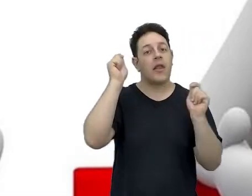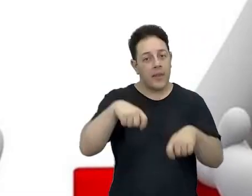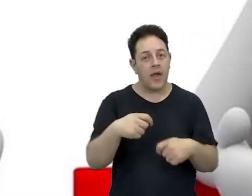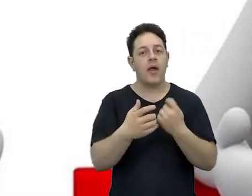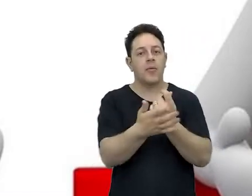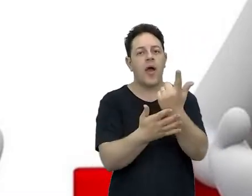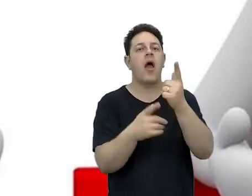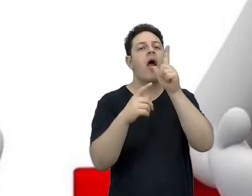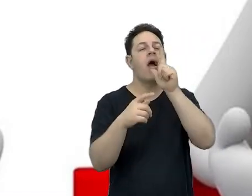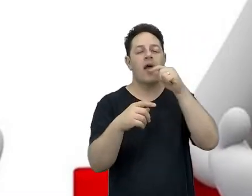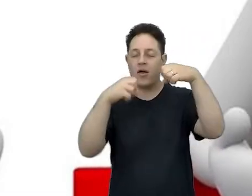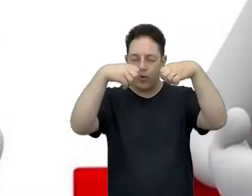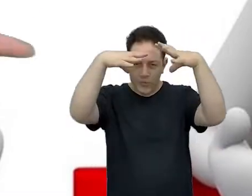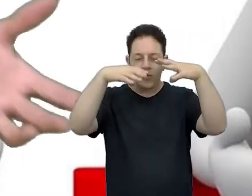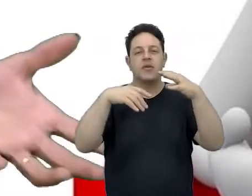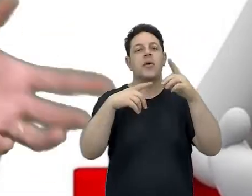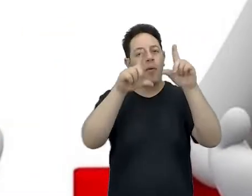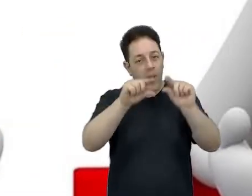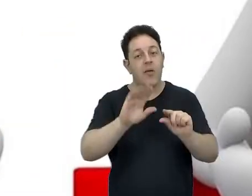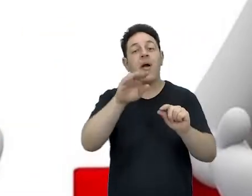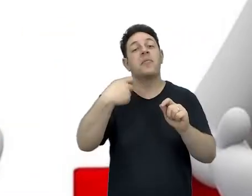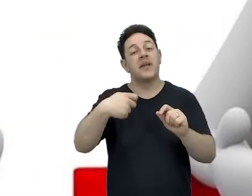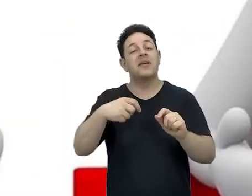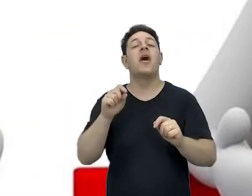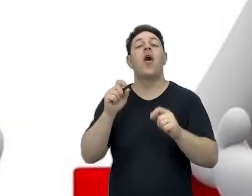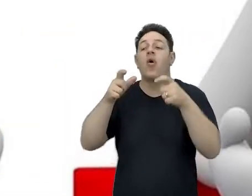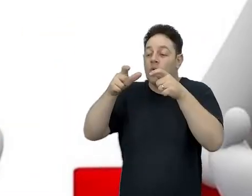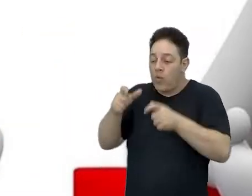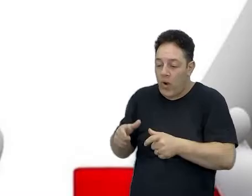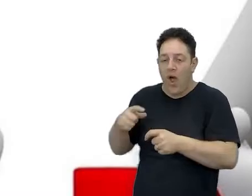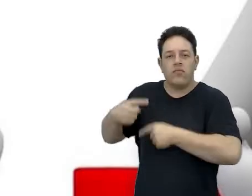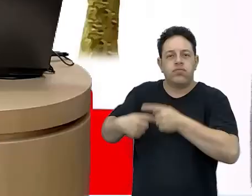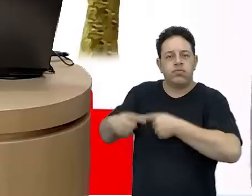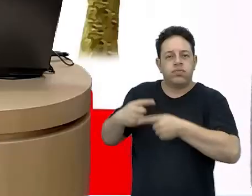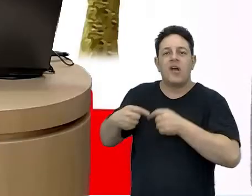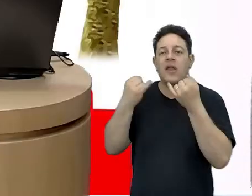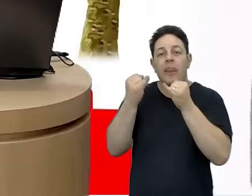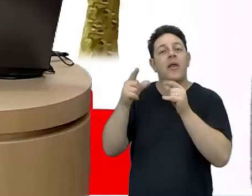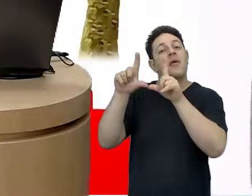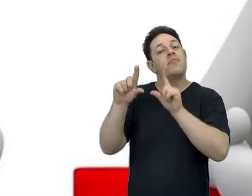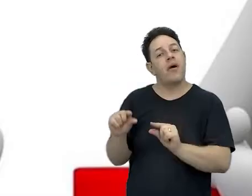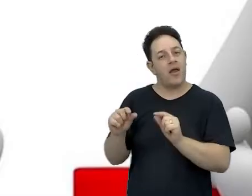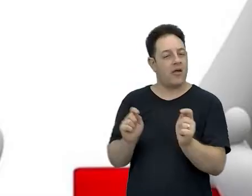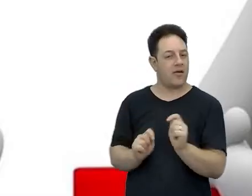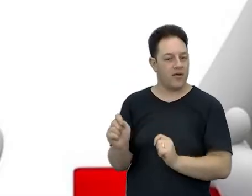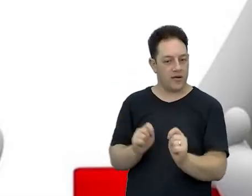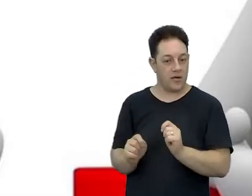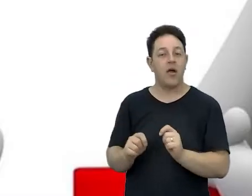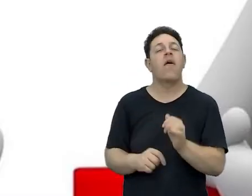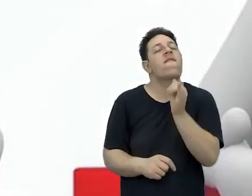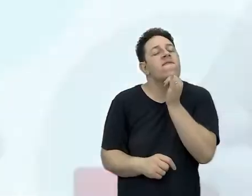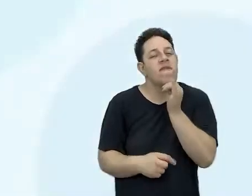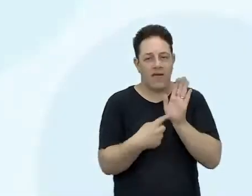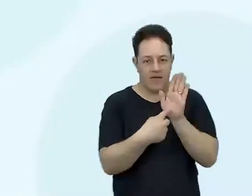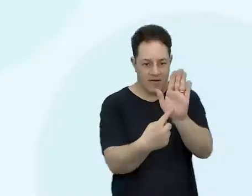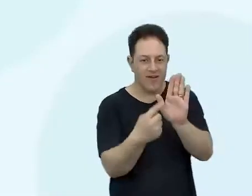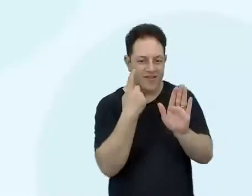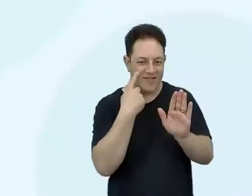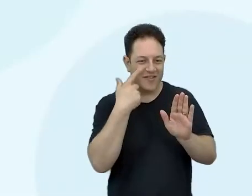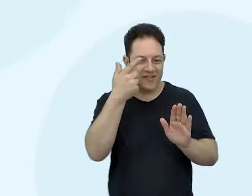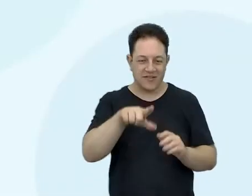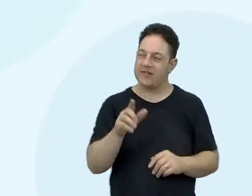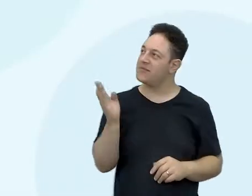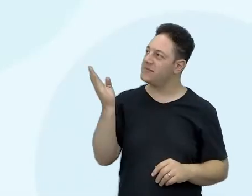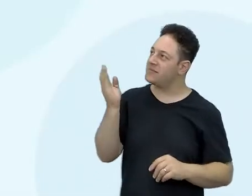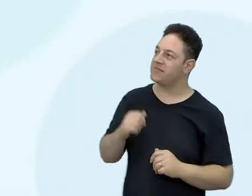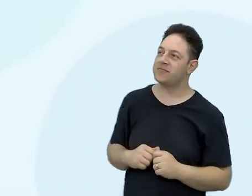barato, precisa ter fontes energéticas mais baratas. Tá certo? Concordo. Então, o simulador proposto, vamos voltar ali no nosso